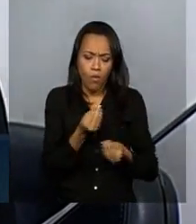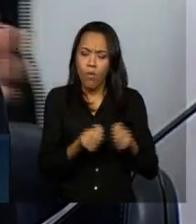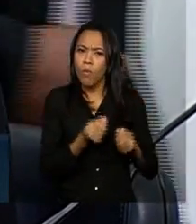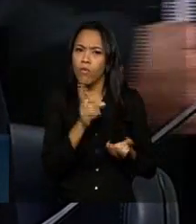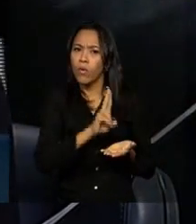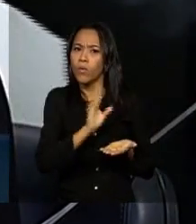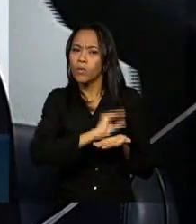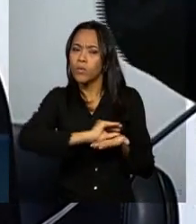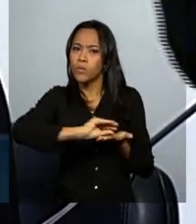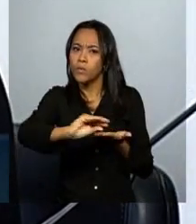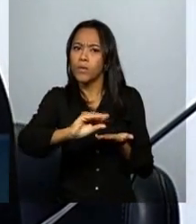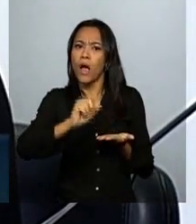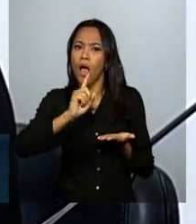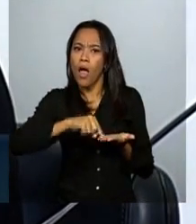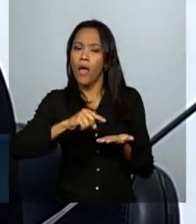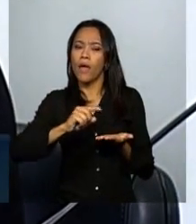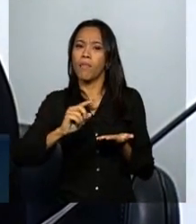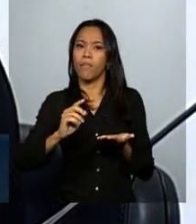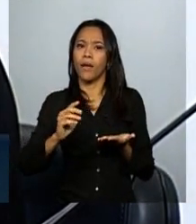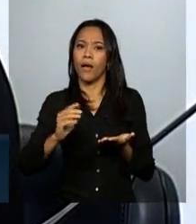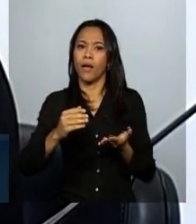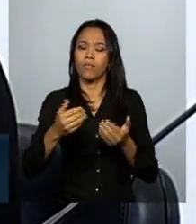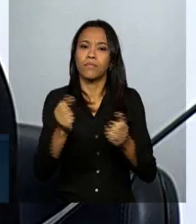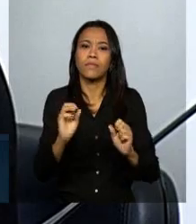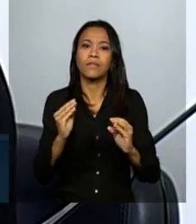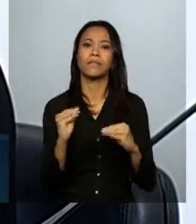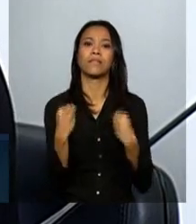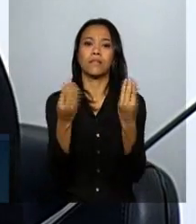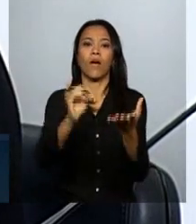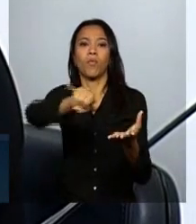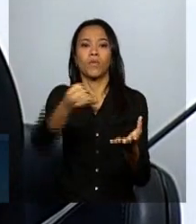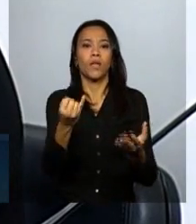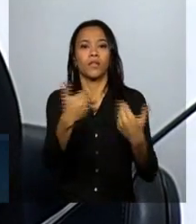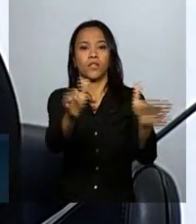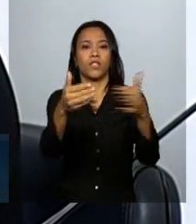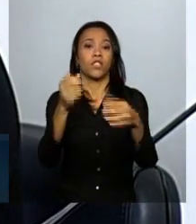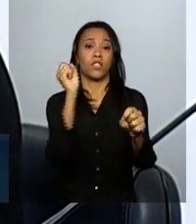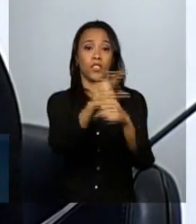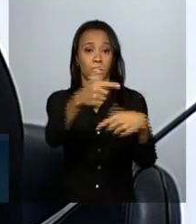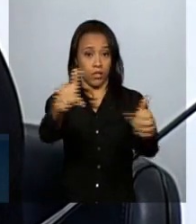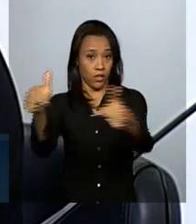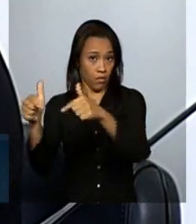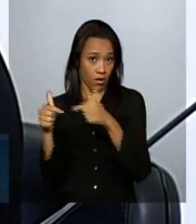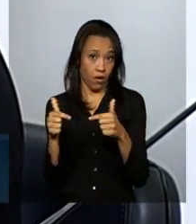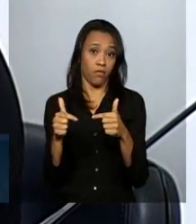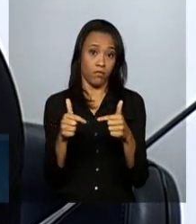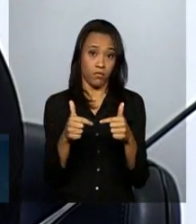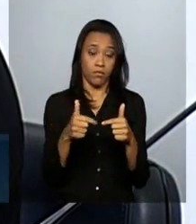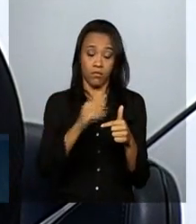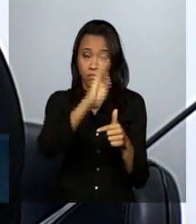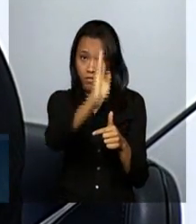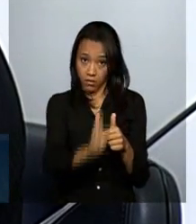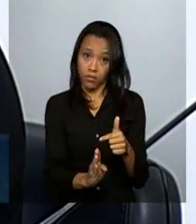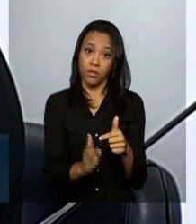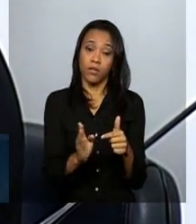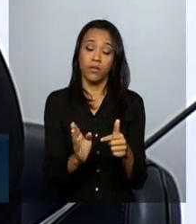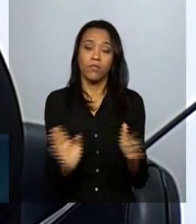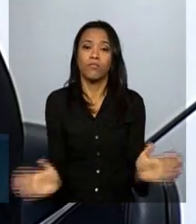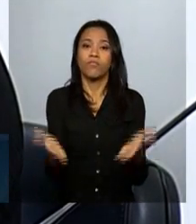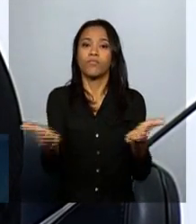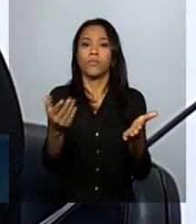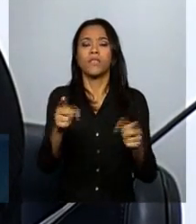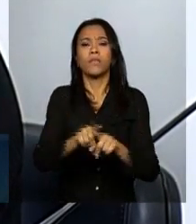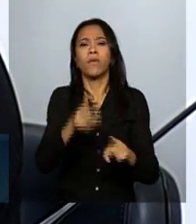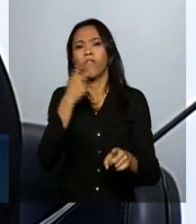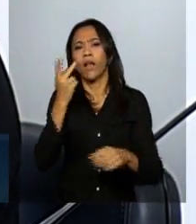relacionado com a geração de emprego com a potencialidade de geração de emprego do dos investimentos do dos Empreendimentos e também que o senhor falasse um pouquinho